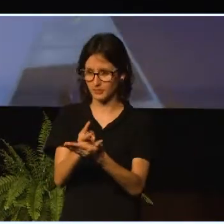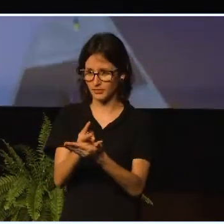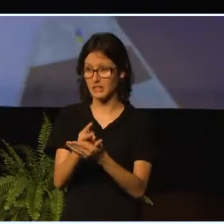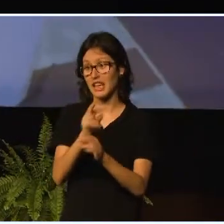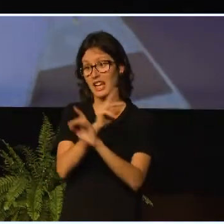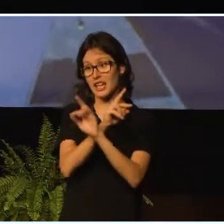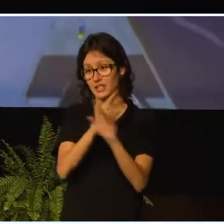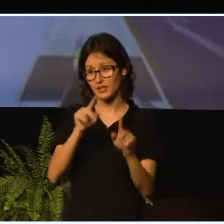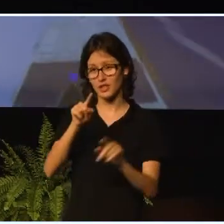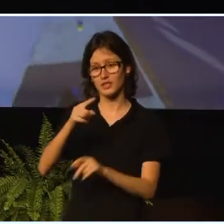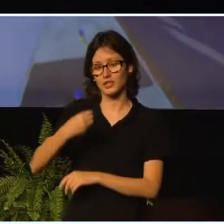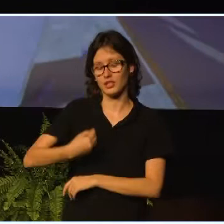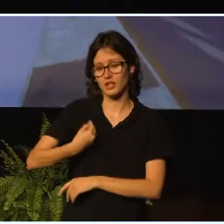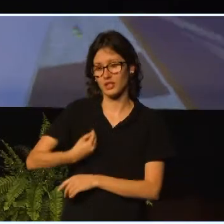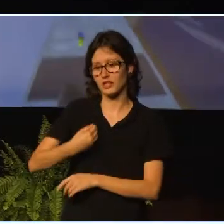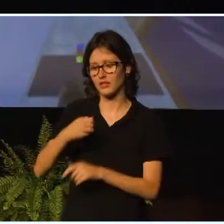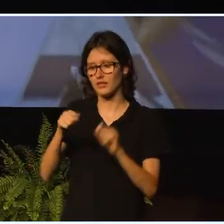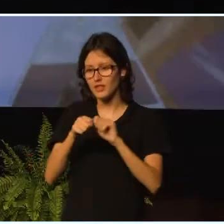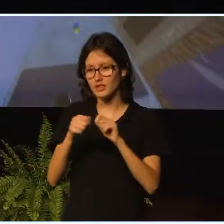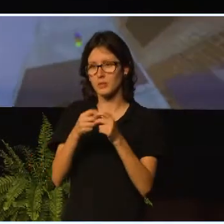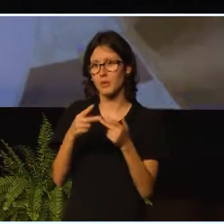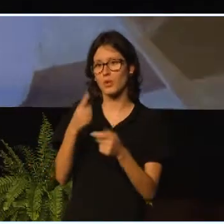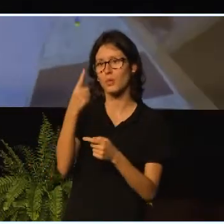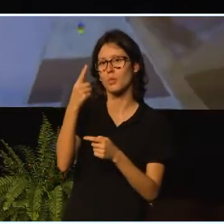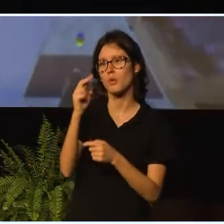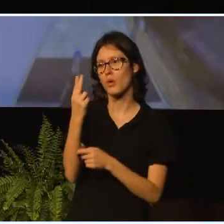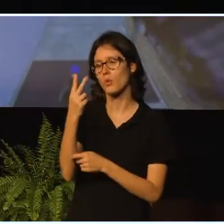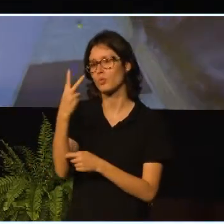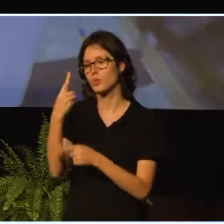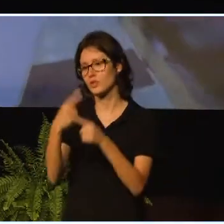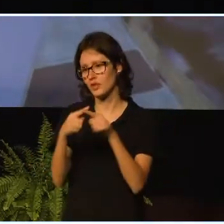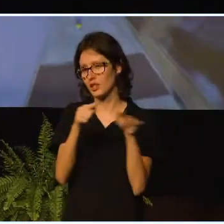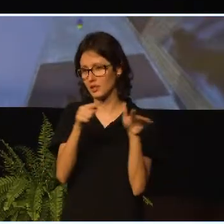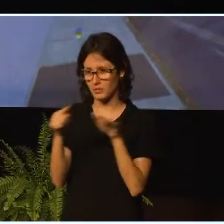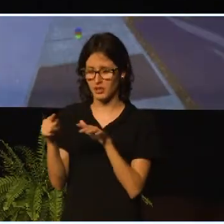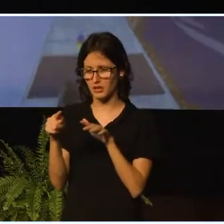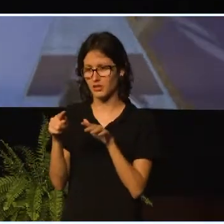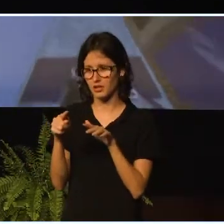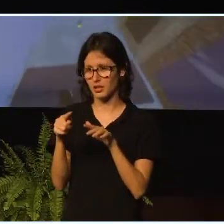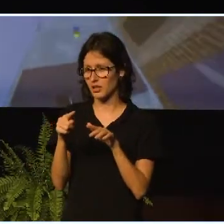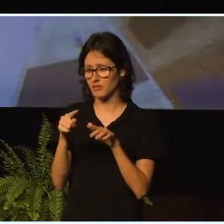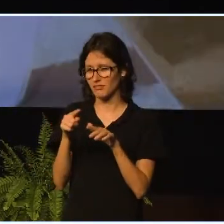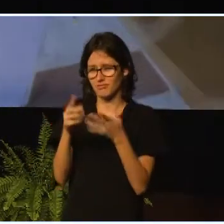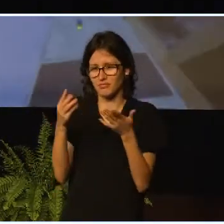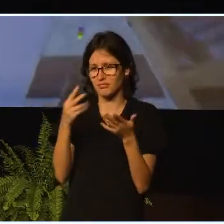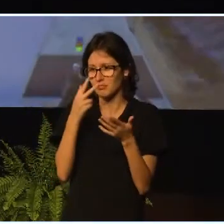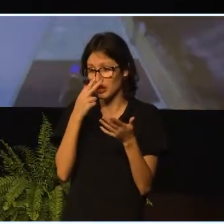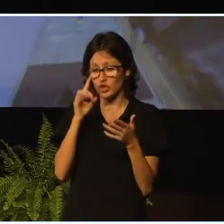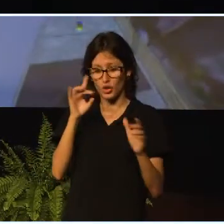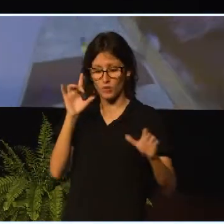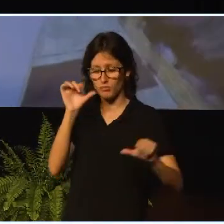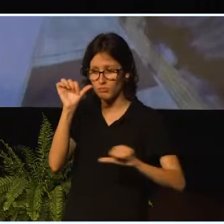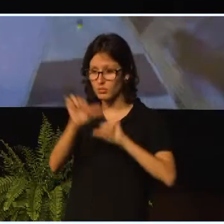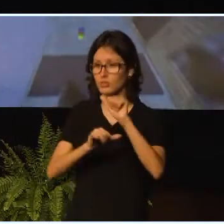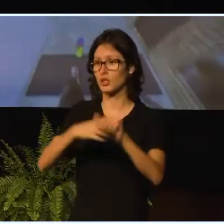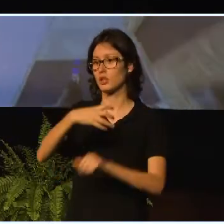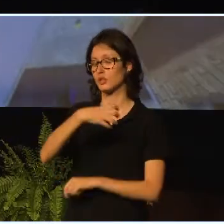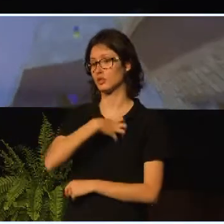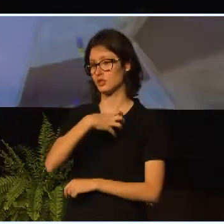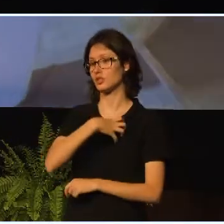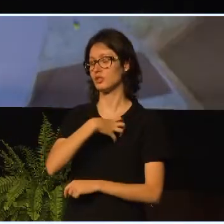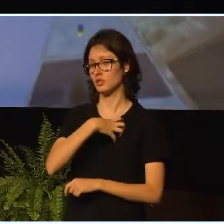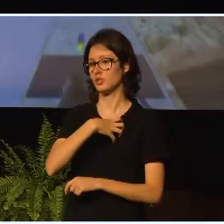É diferente de você ficar fazendo algo 1 ou 2 vezes por semana. Você simplesmente muda a